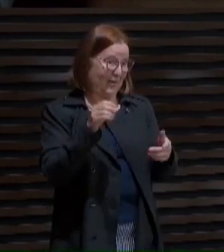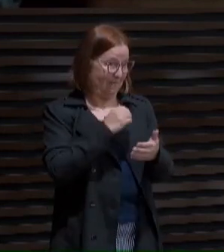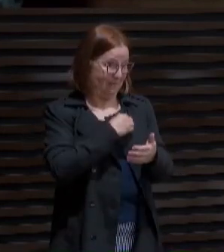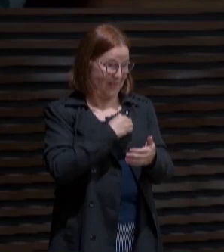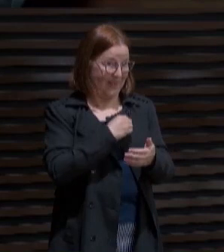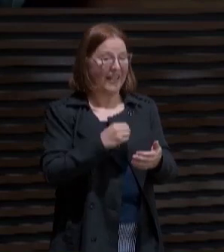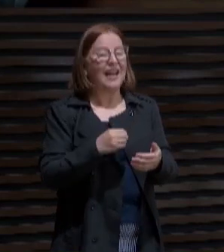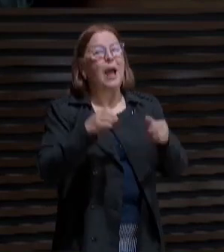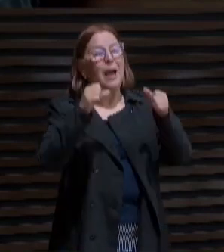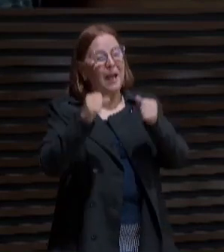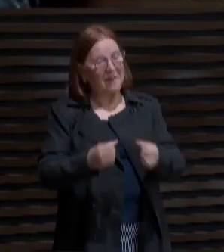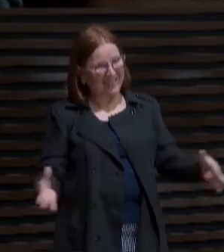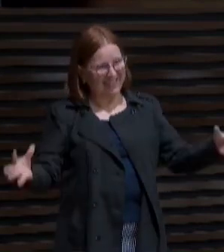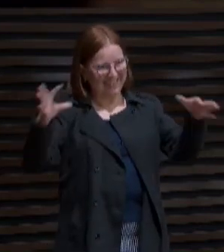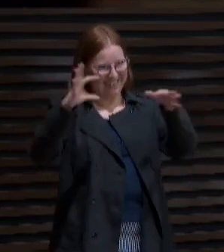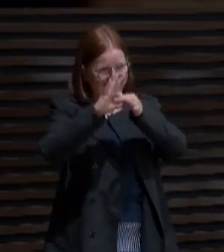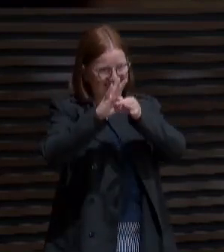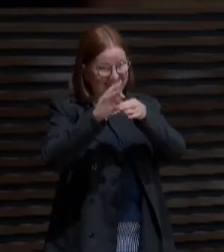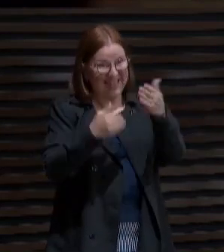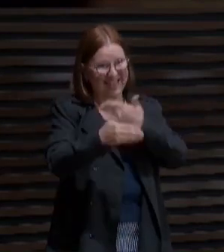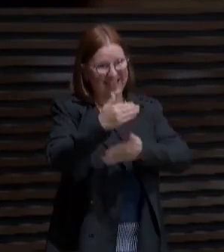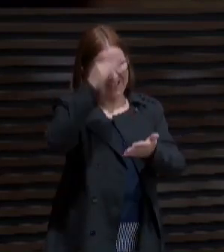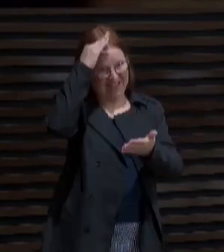restaurado sim, por meio da fé